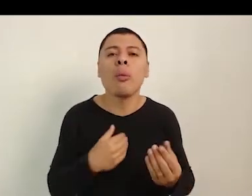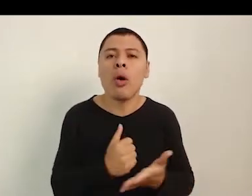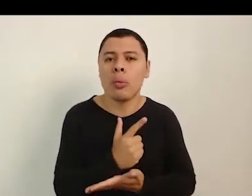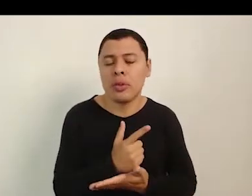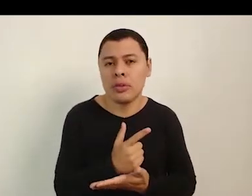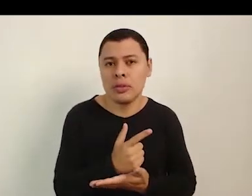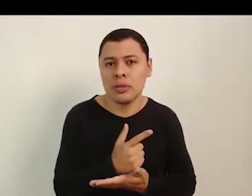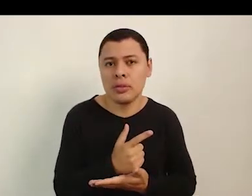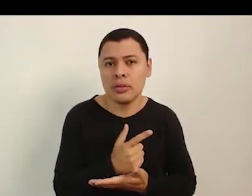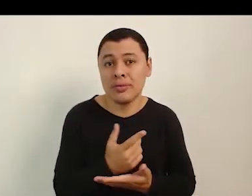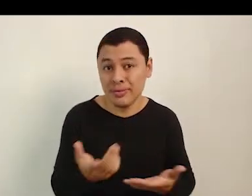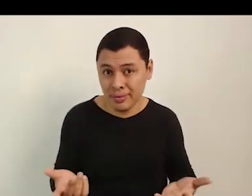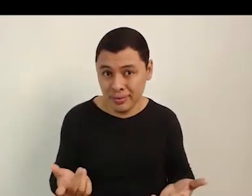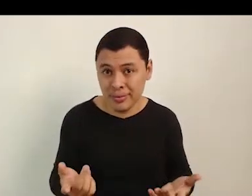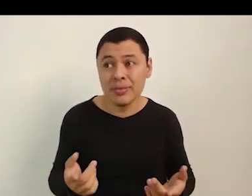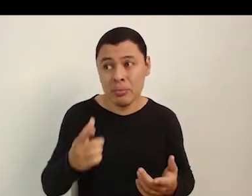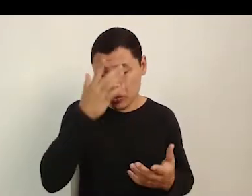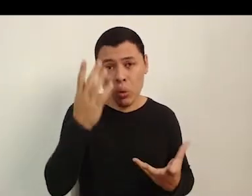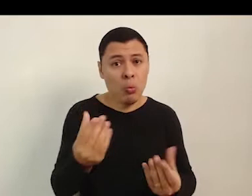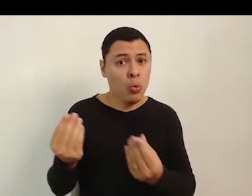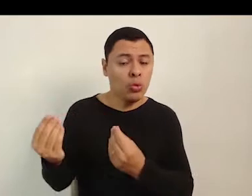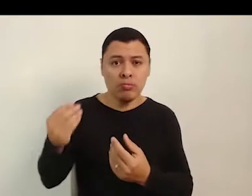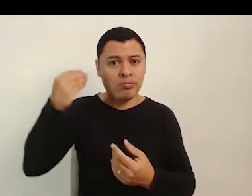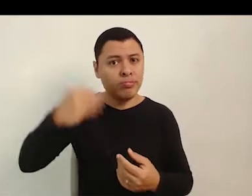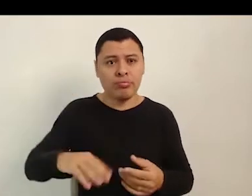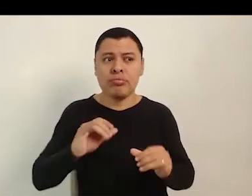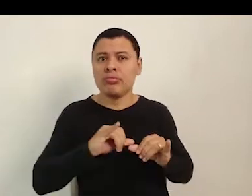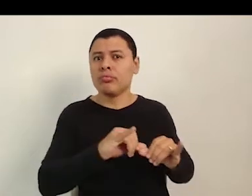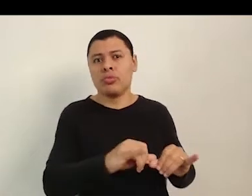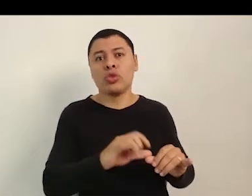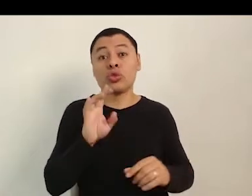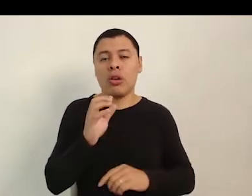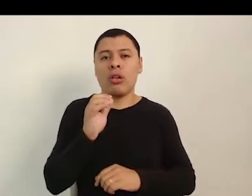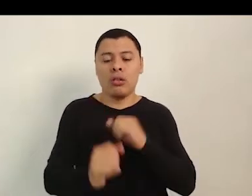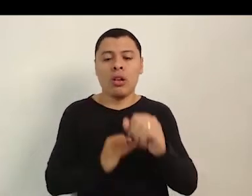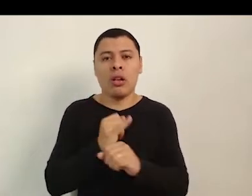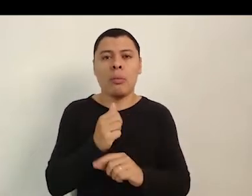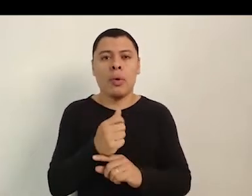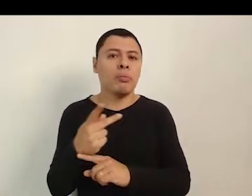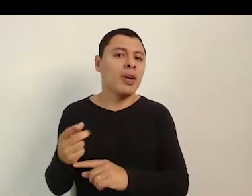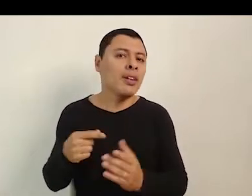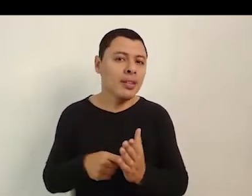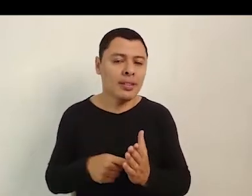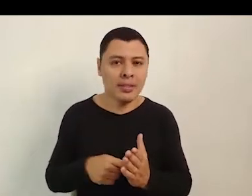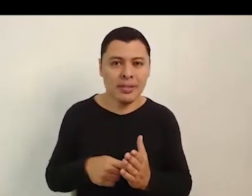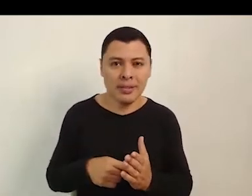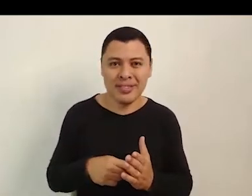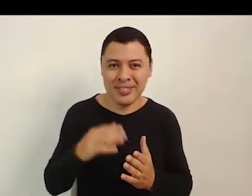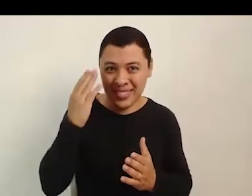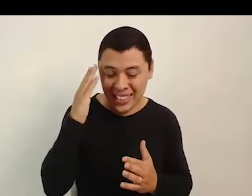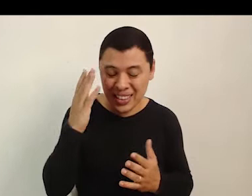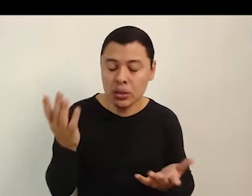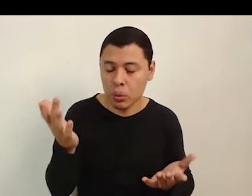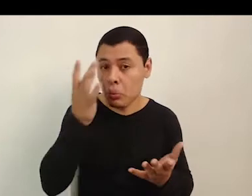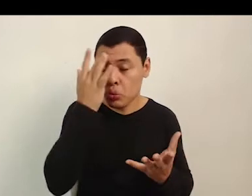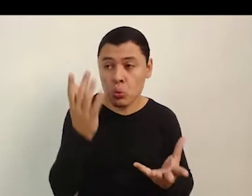por realmente não ir no supermercado, né? Então, quando a gente mostra esses números, vamos dizer assim, a gente está falando de uma parcela que às vezes a